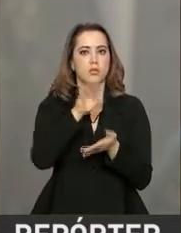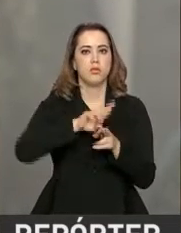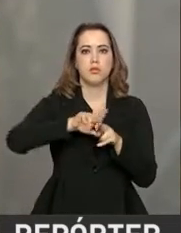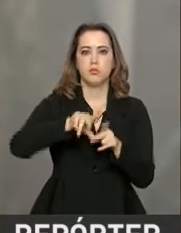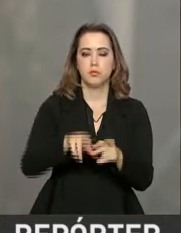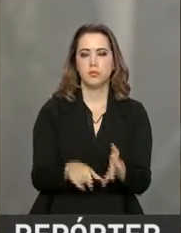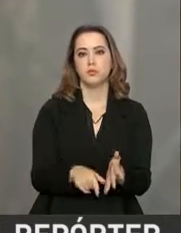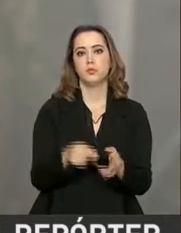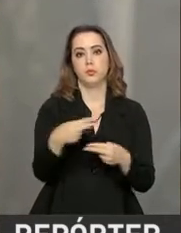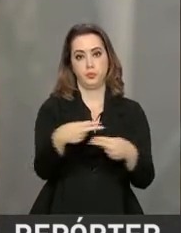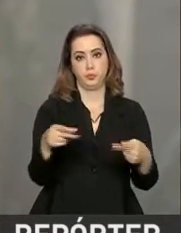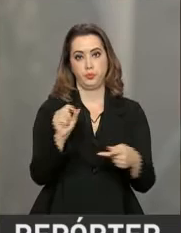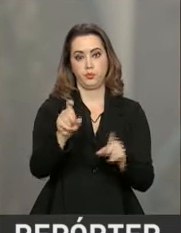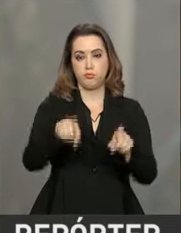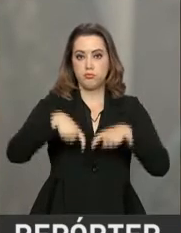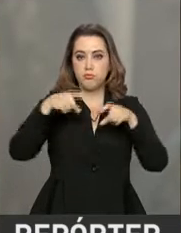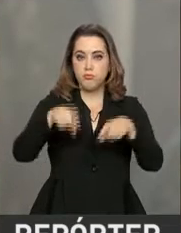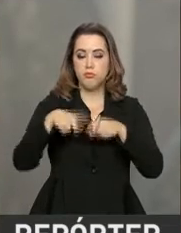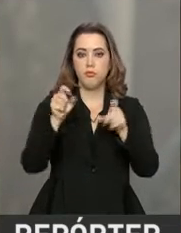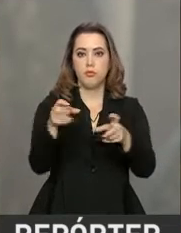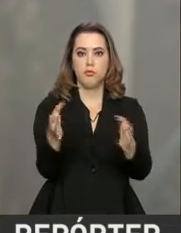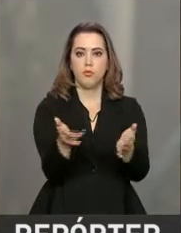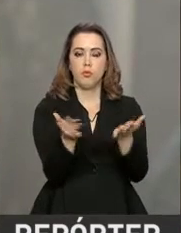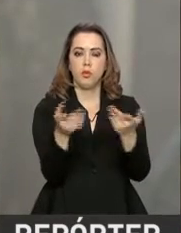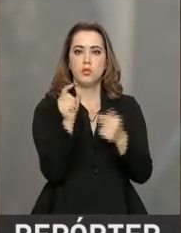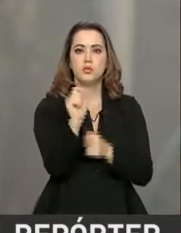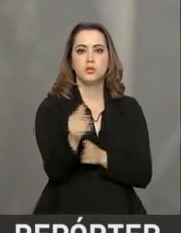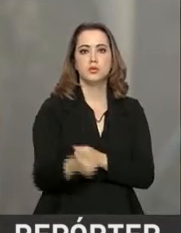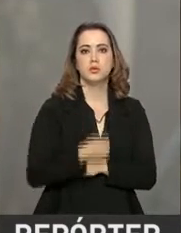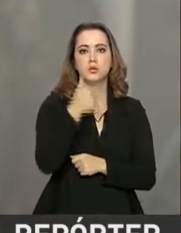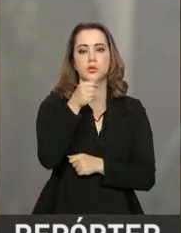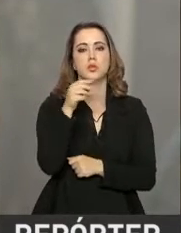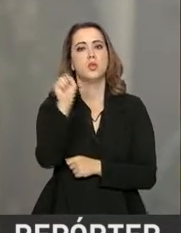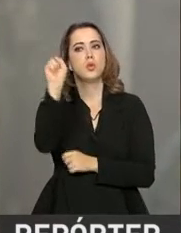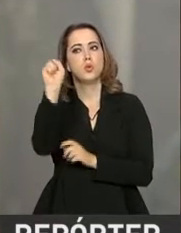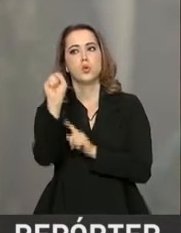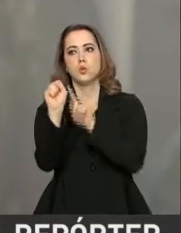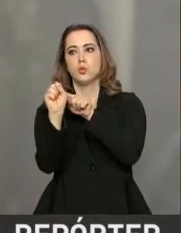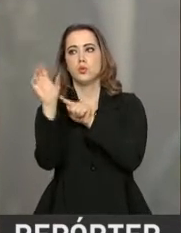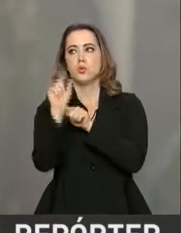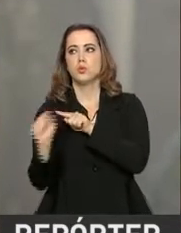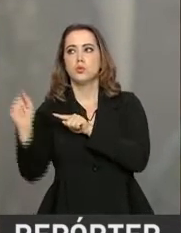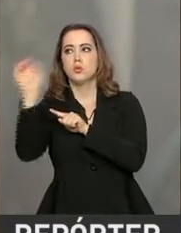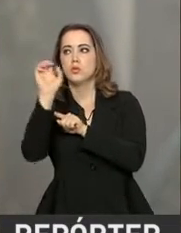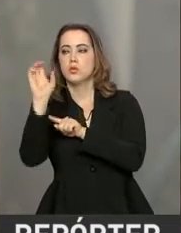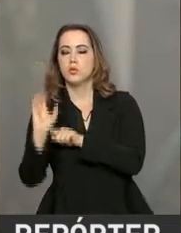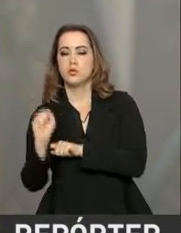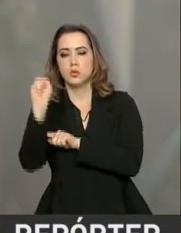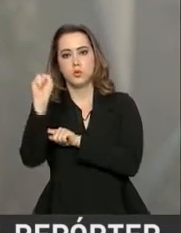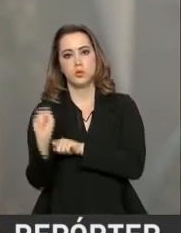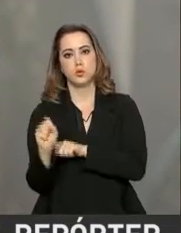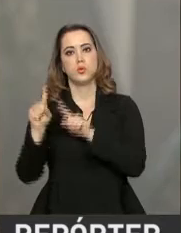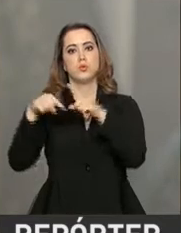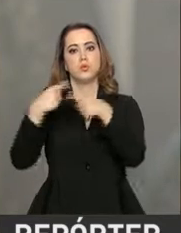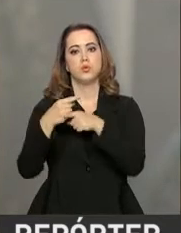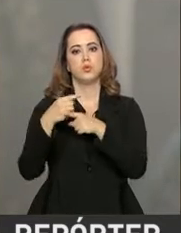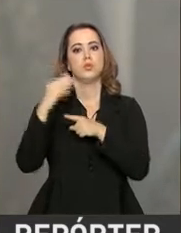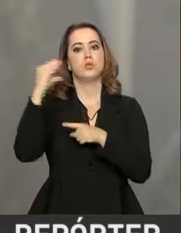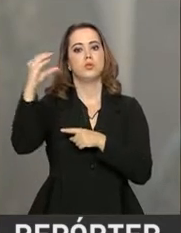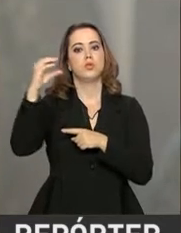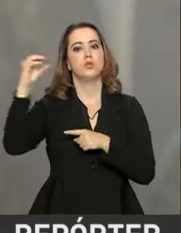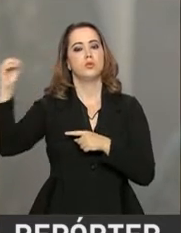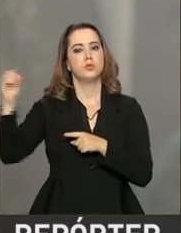e soja. A expectativa de maior produção continua sendo do Sul, seguido do Centro-Oeste, Sudeste, Nordeste e